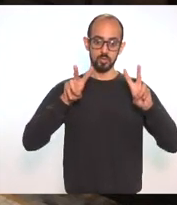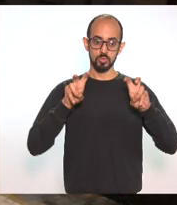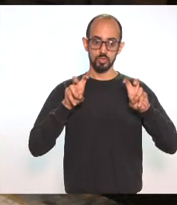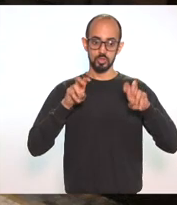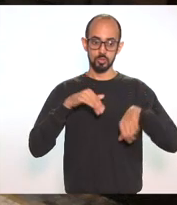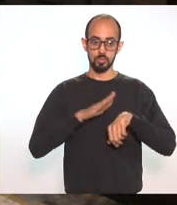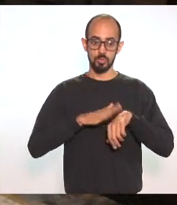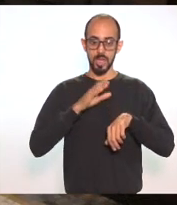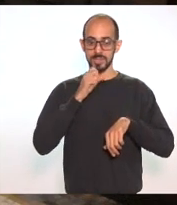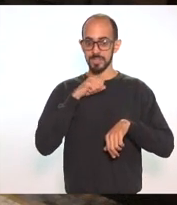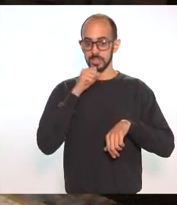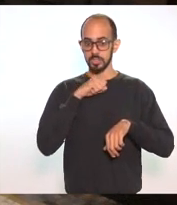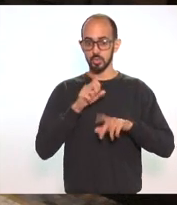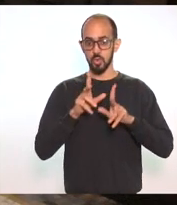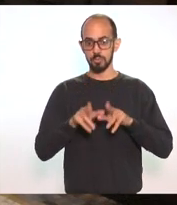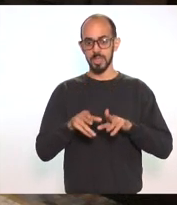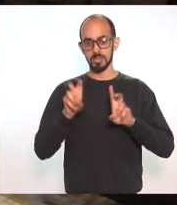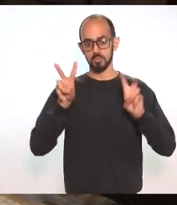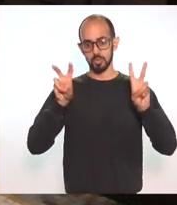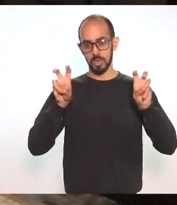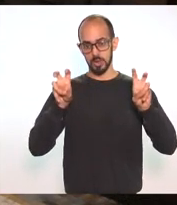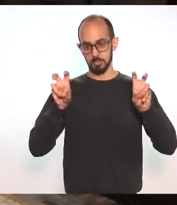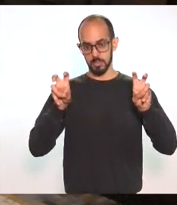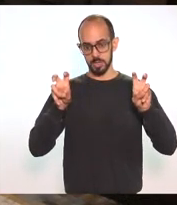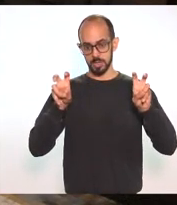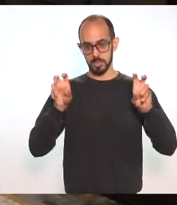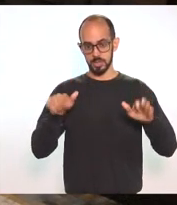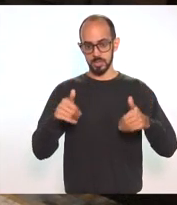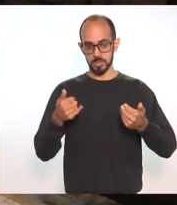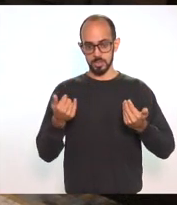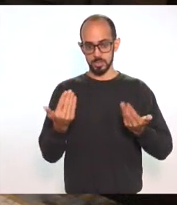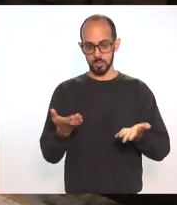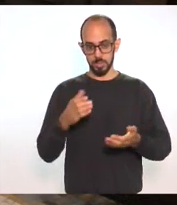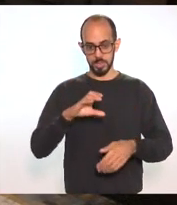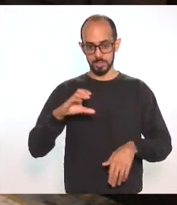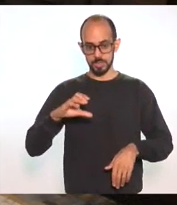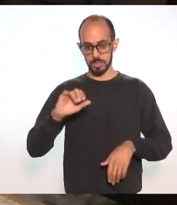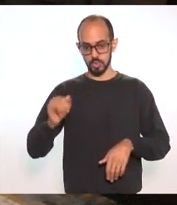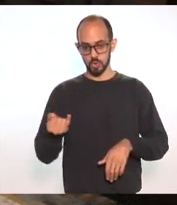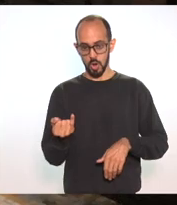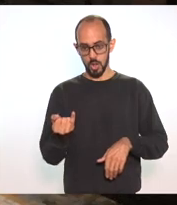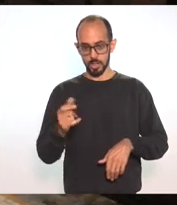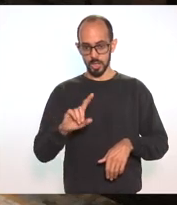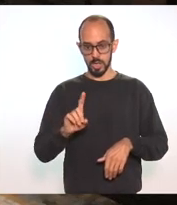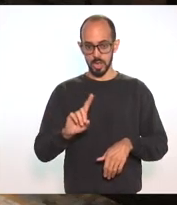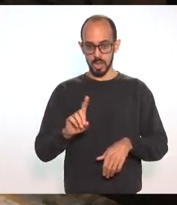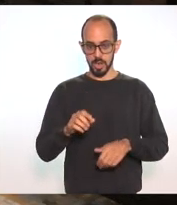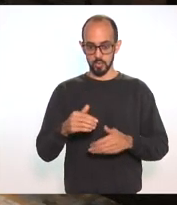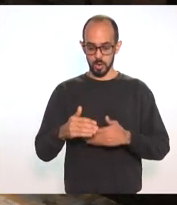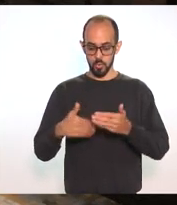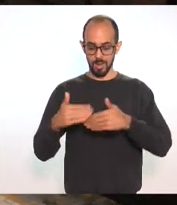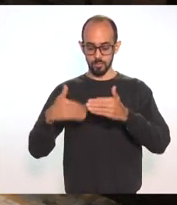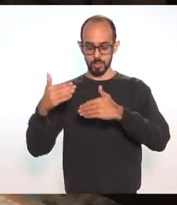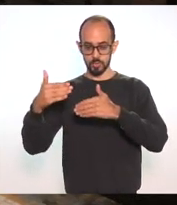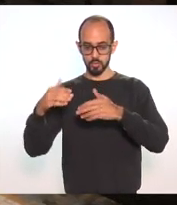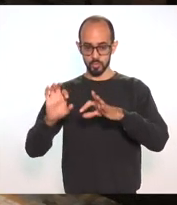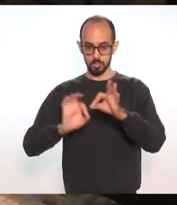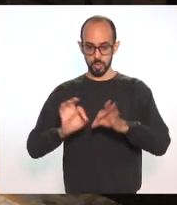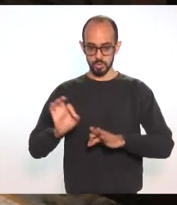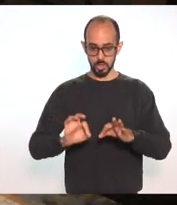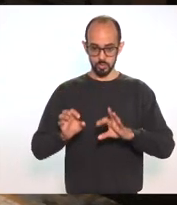aqui na casa, com essa mesma temática. Então, para que a CCJ não dê pelo apensamento do projeto e nós três